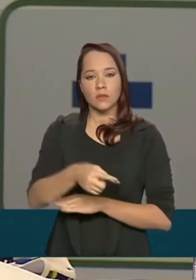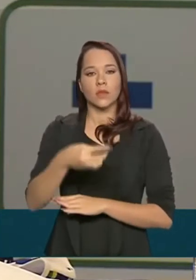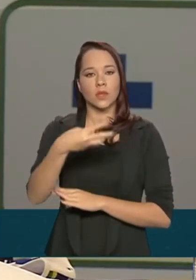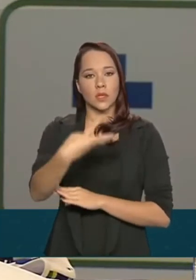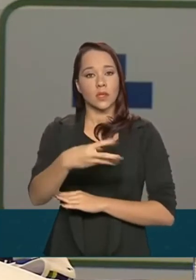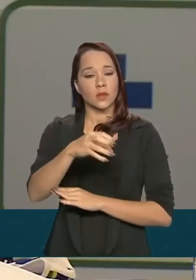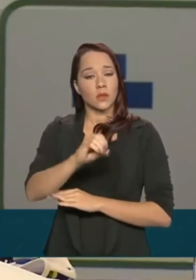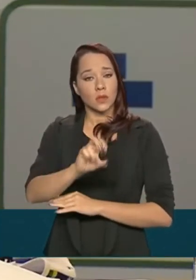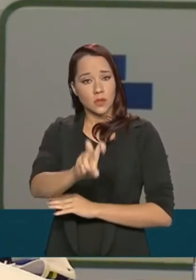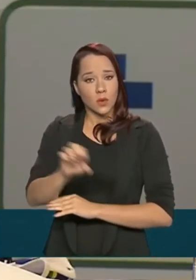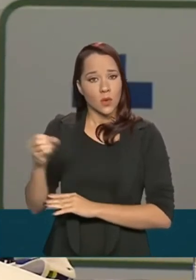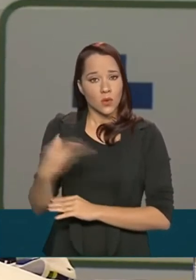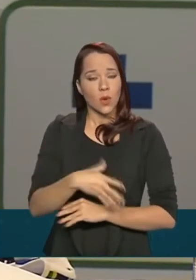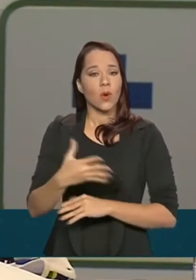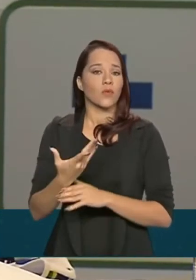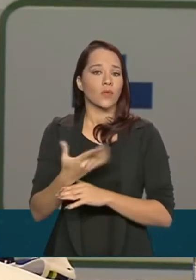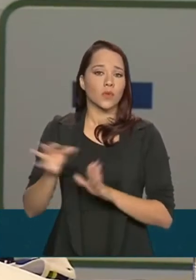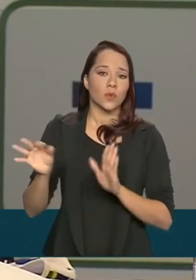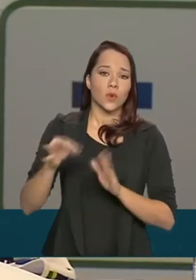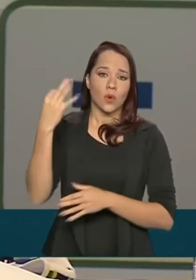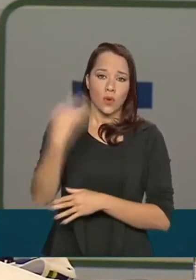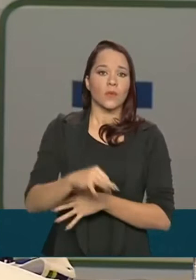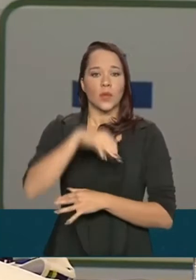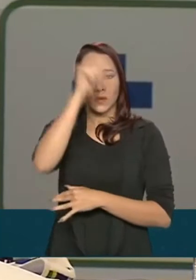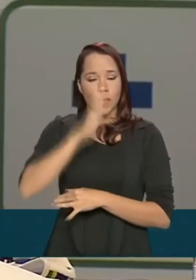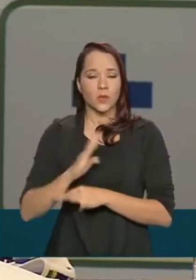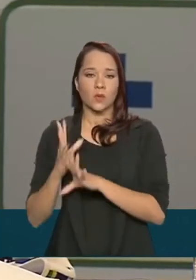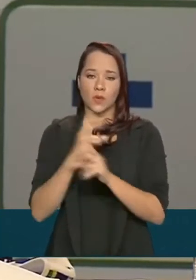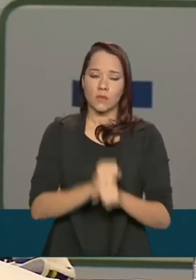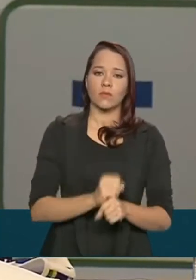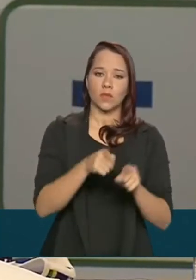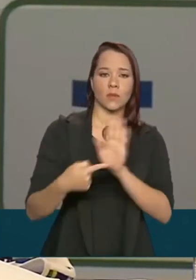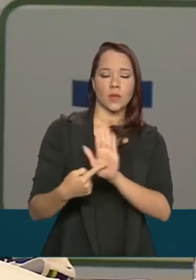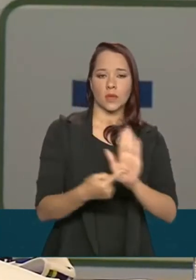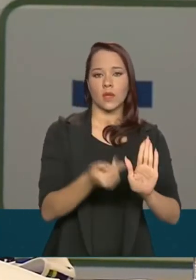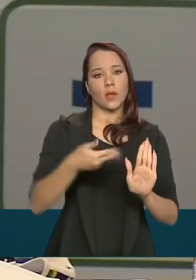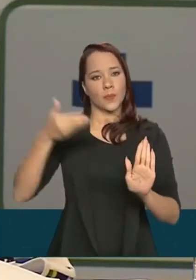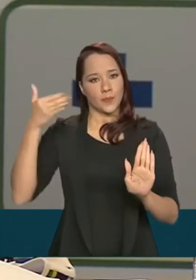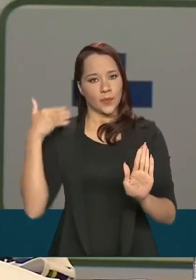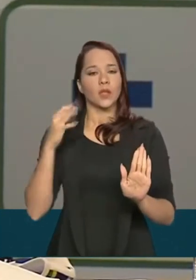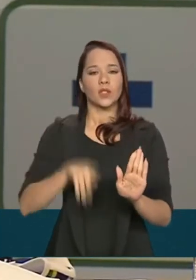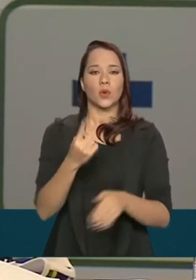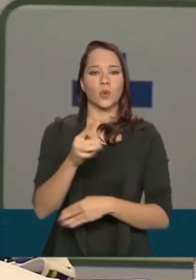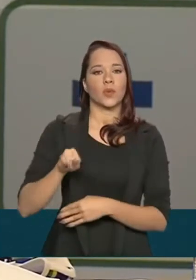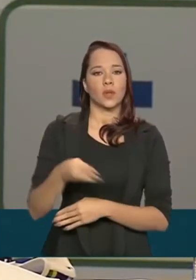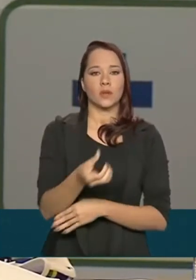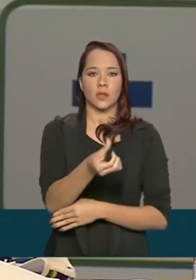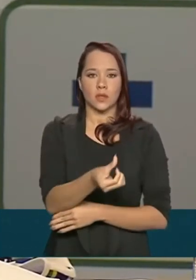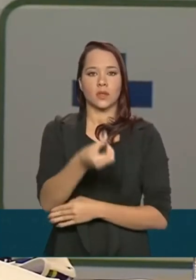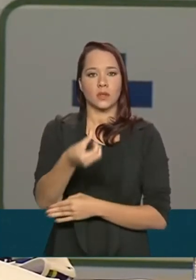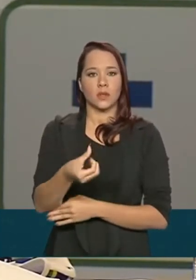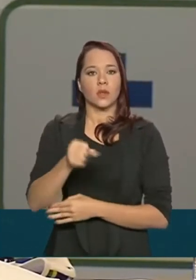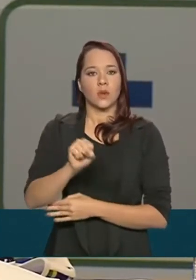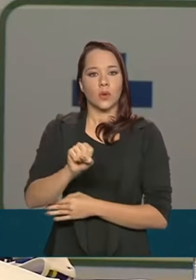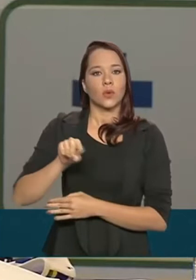45.305 novos registros no Brasil, perfazendo aquele total que nós apresentamos anteriormente de